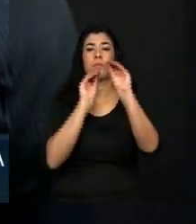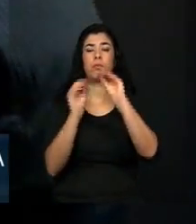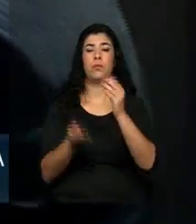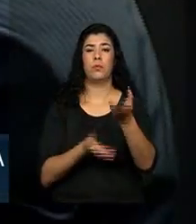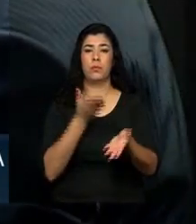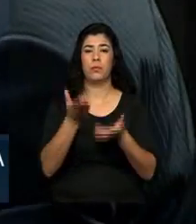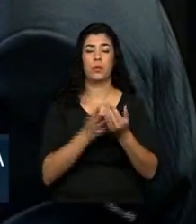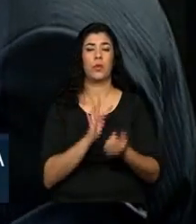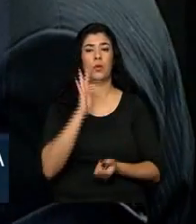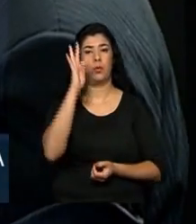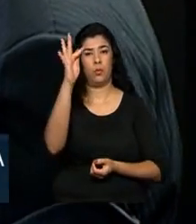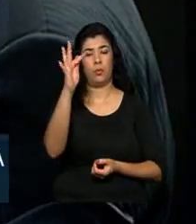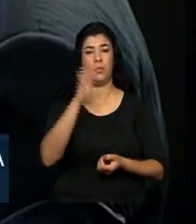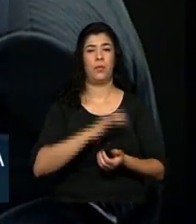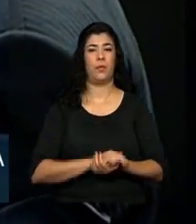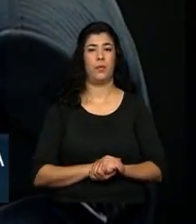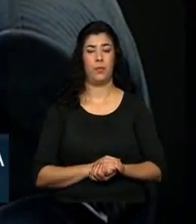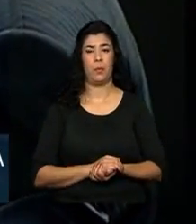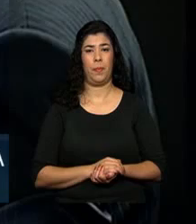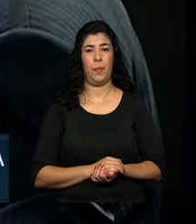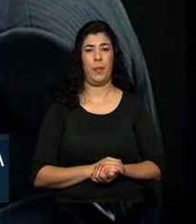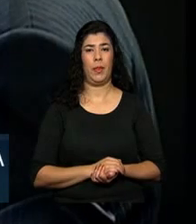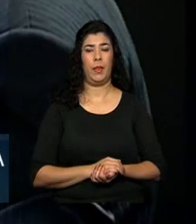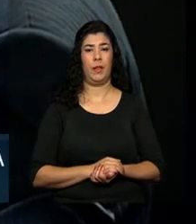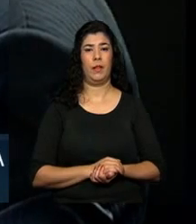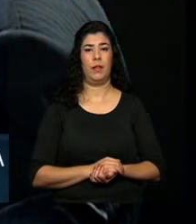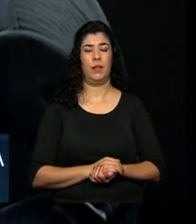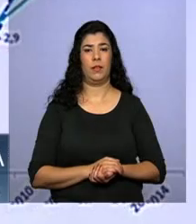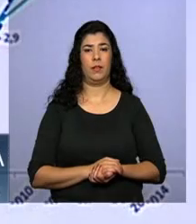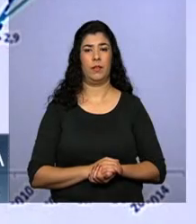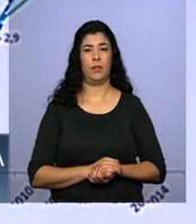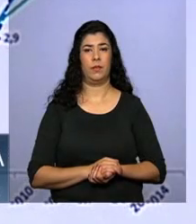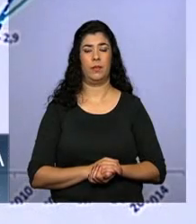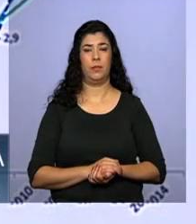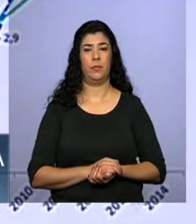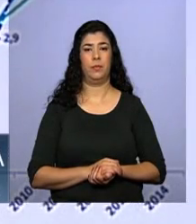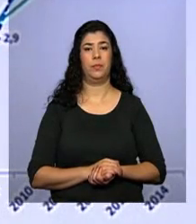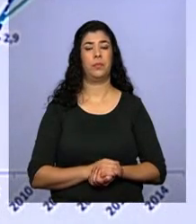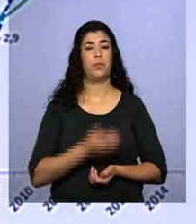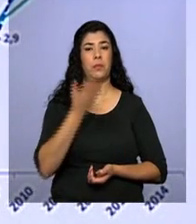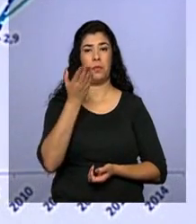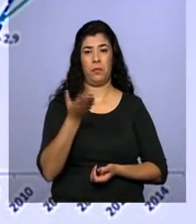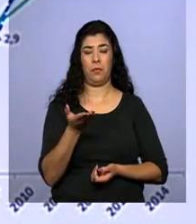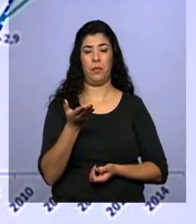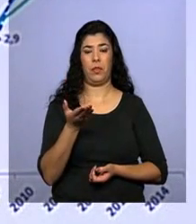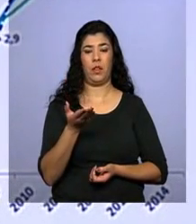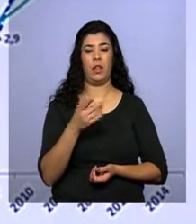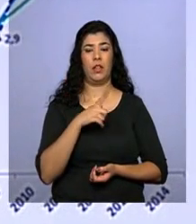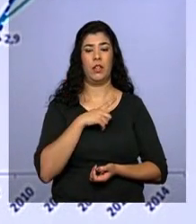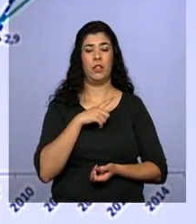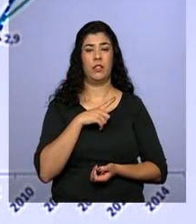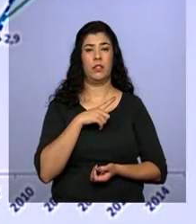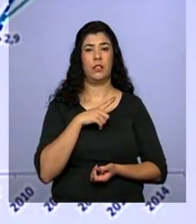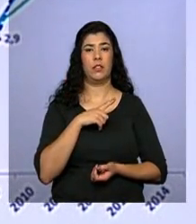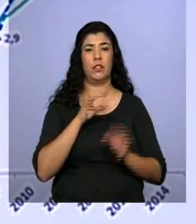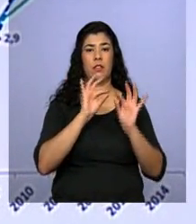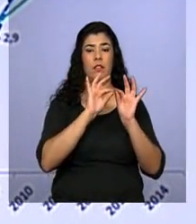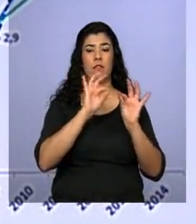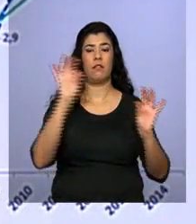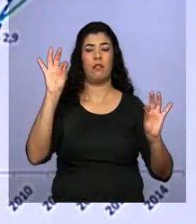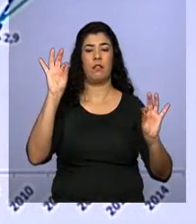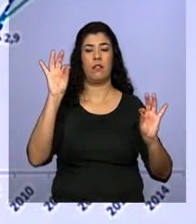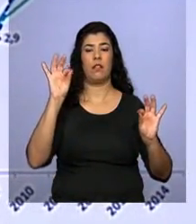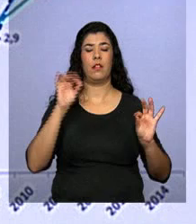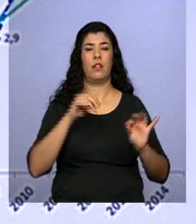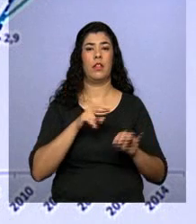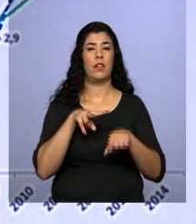dos próximos anos pode passar por favor aqui uma linha verde com